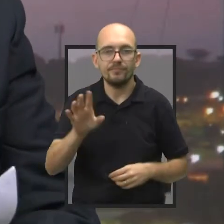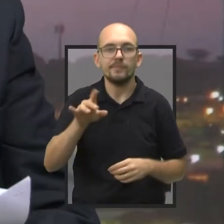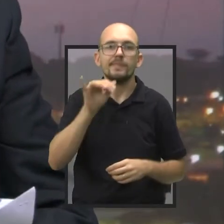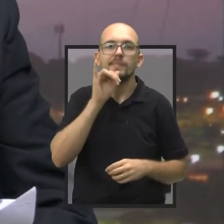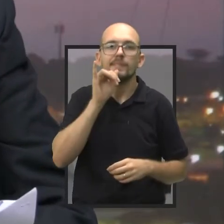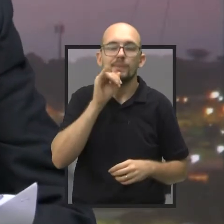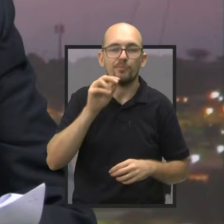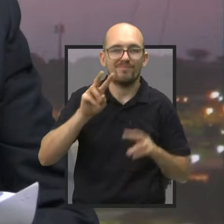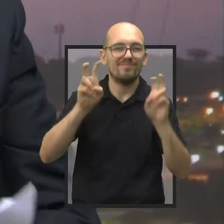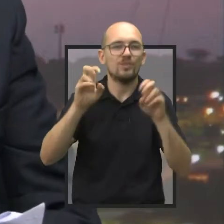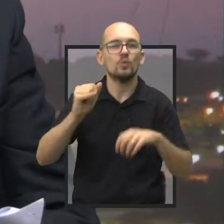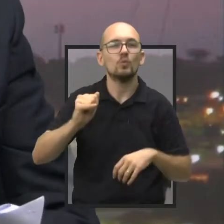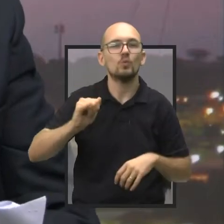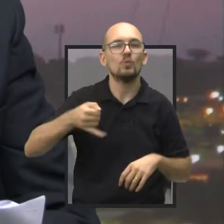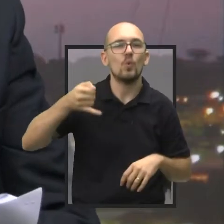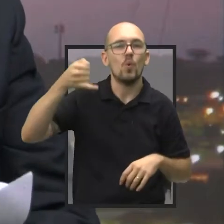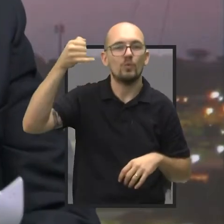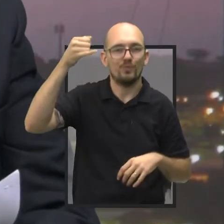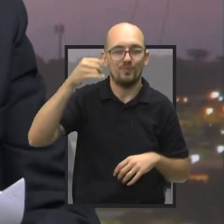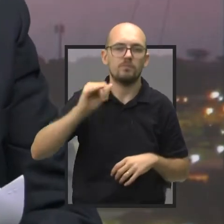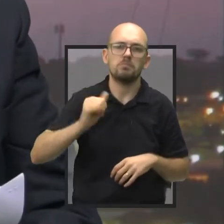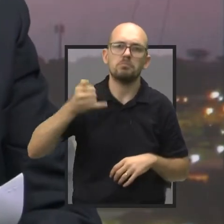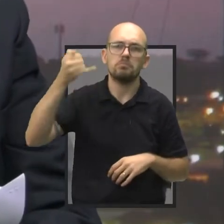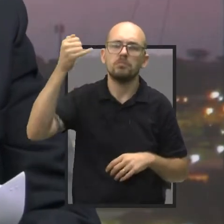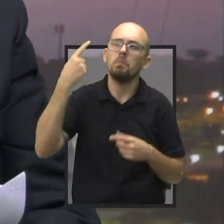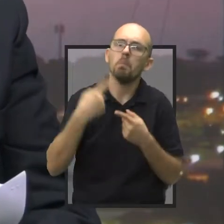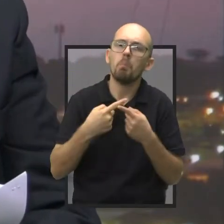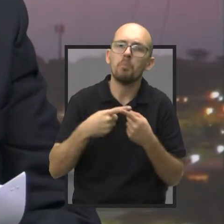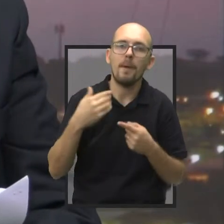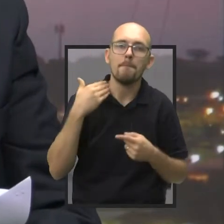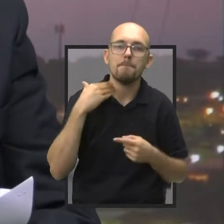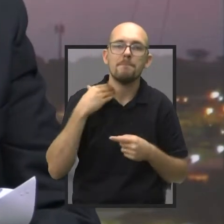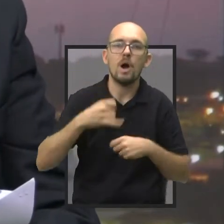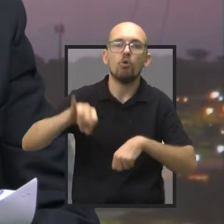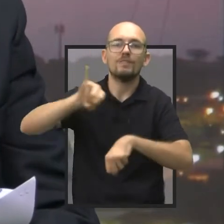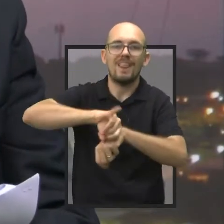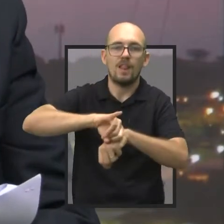de juros, né? Por que o Banco Central